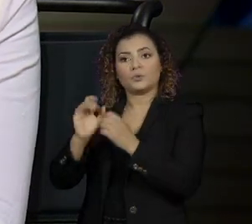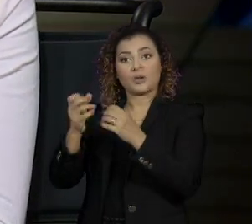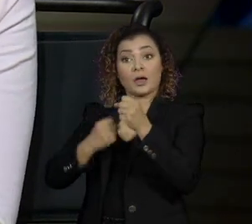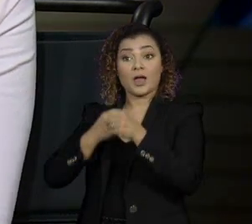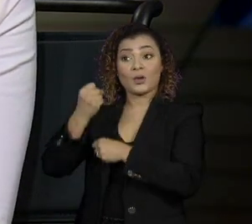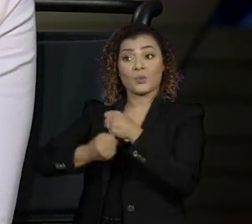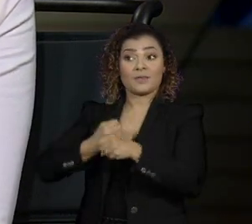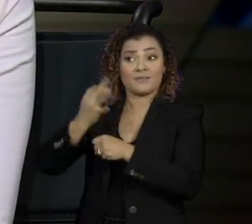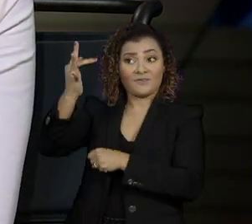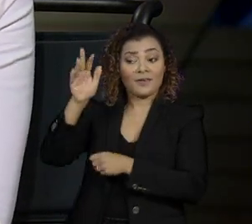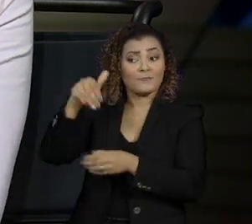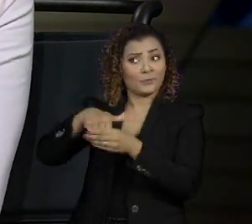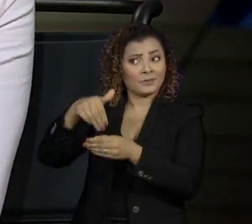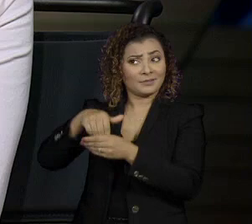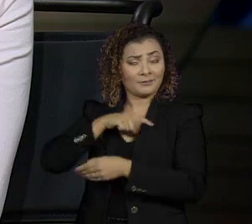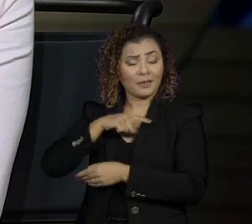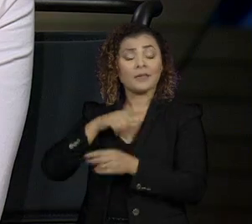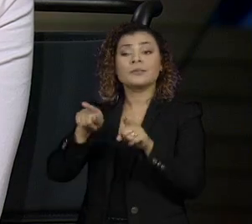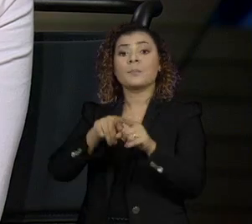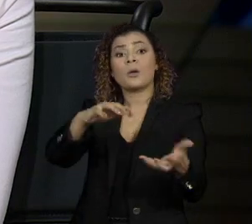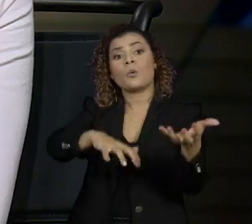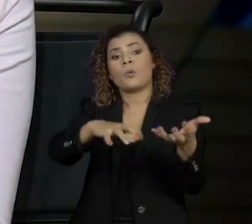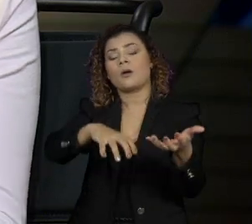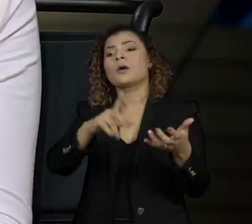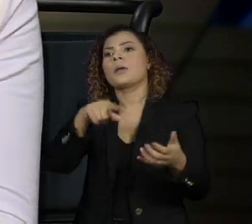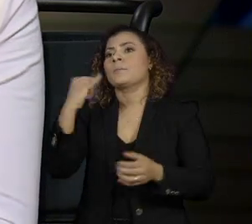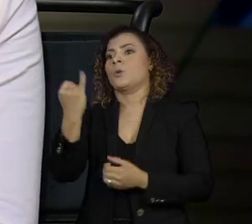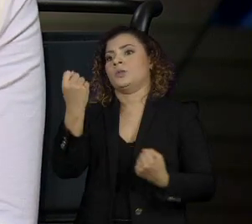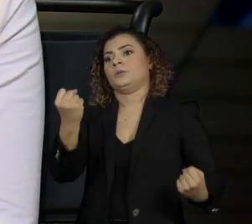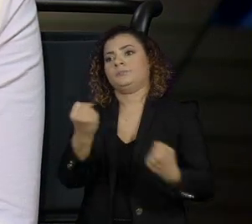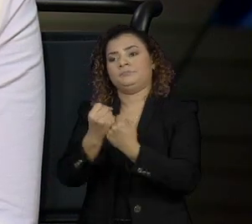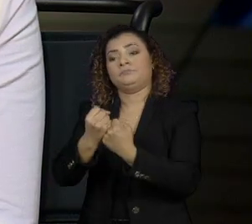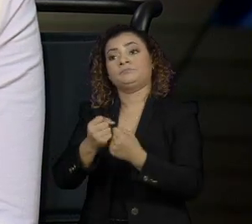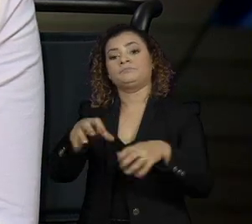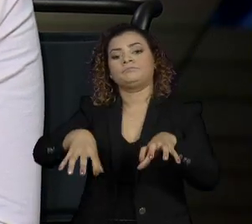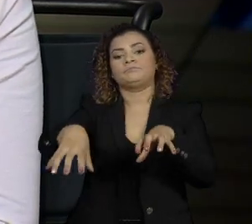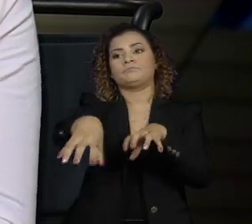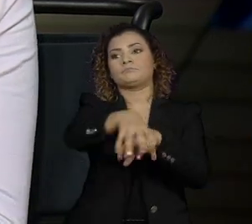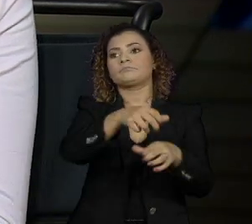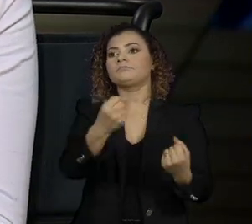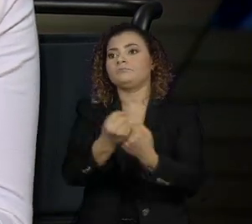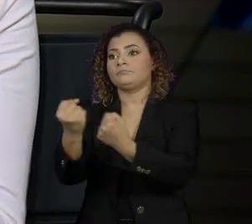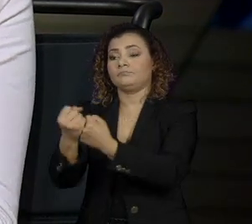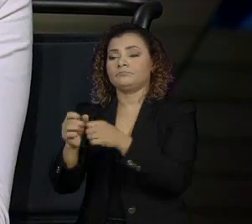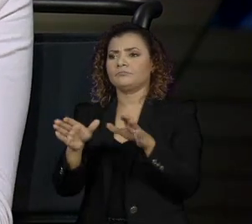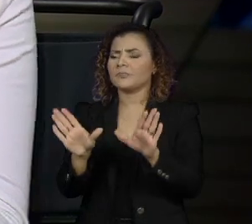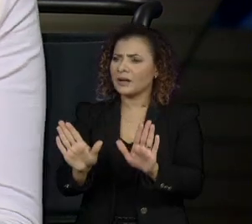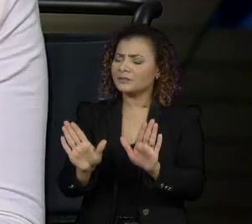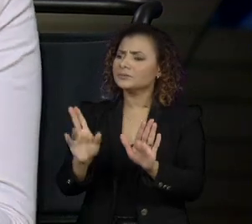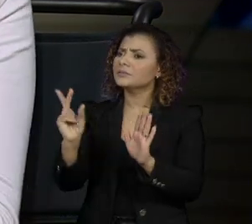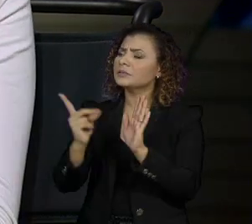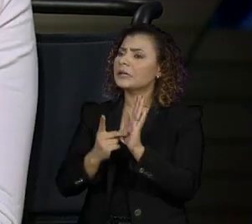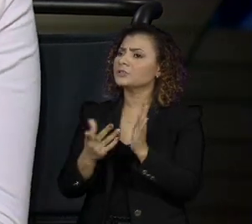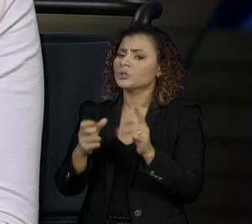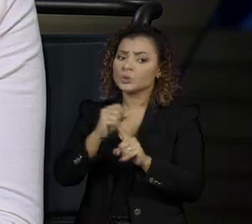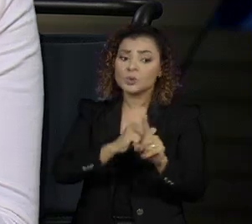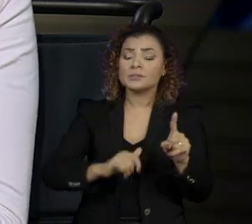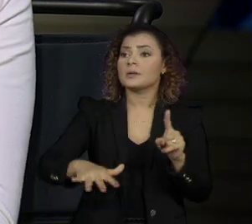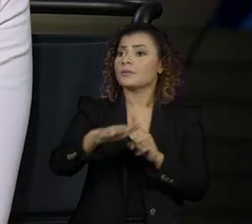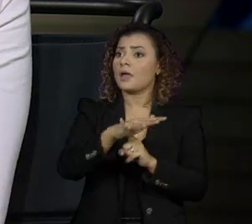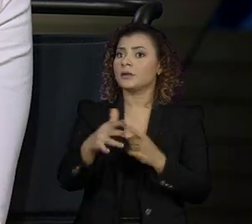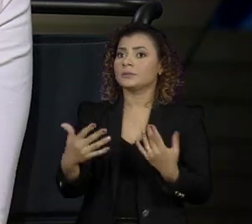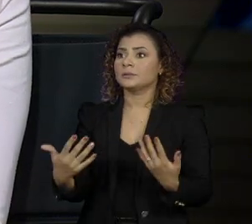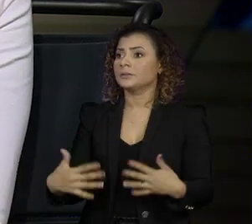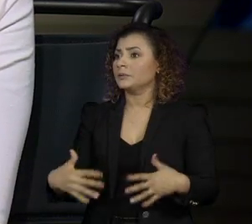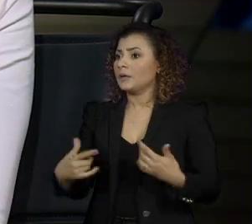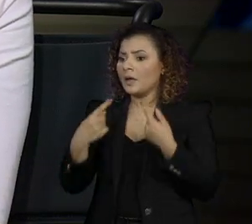eleitoral, e para o próprio Congresso é muito importante ter apoio das suas bases, né? E na medida em que a própria sociedade está cada vez